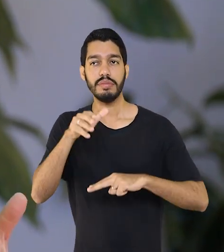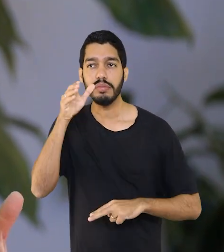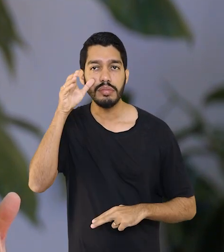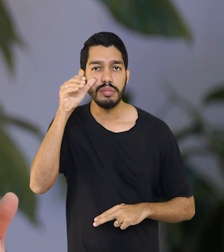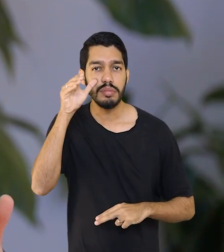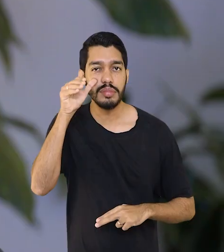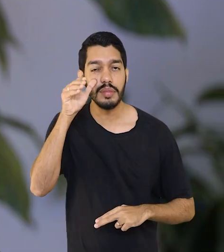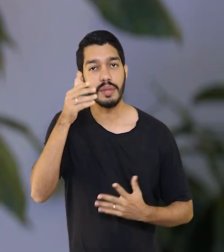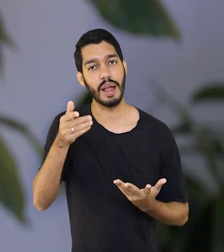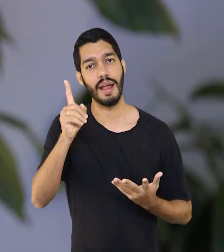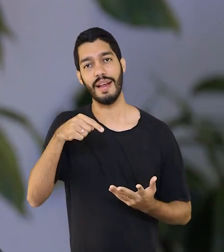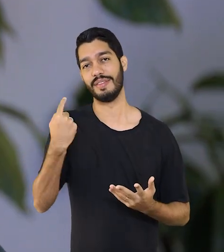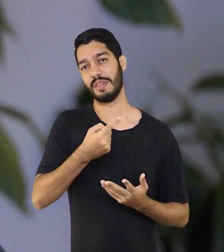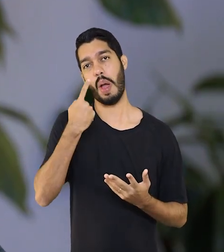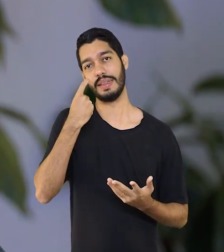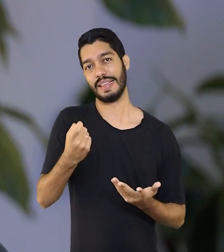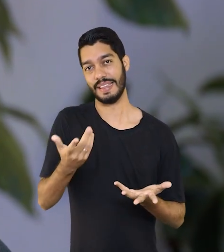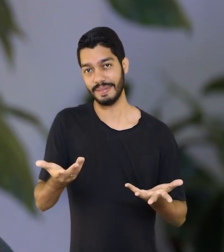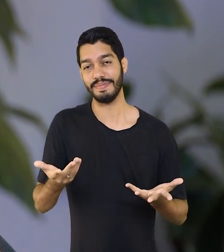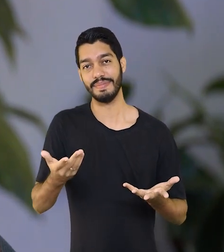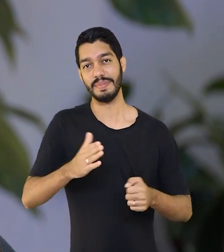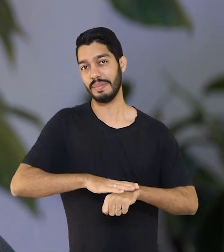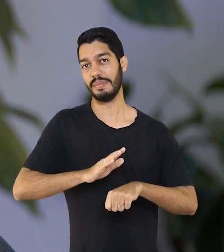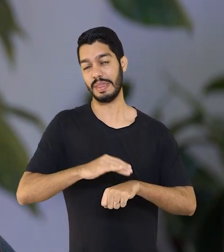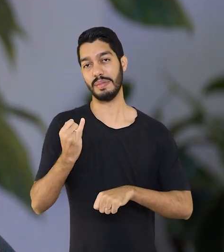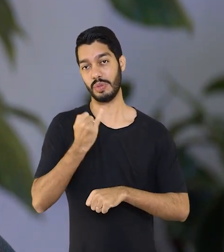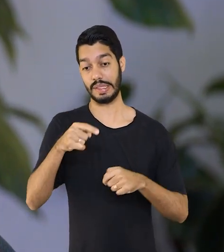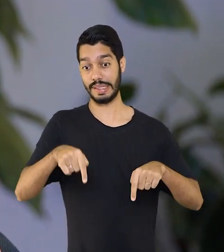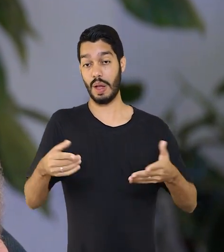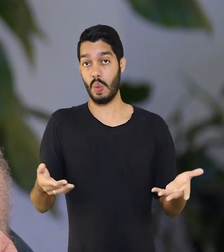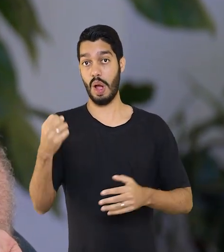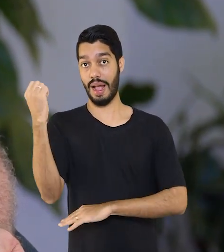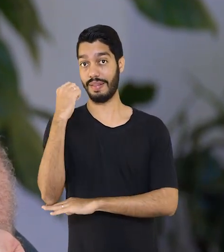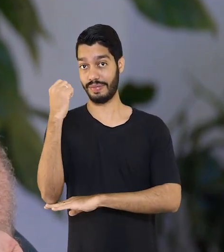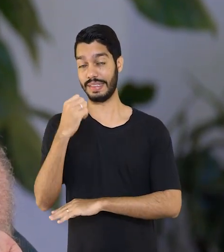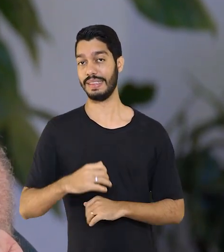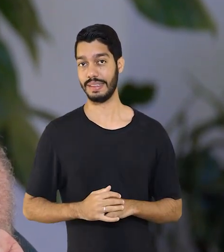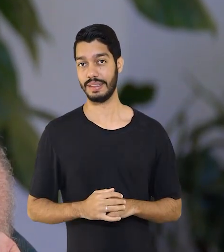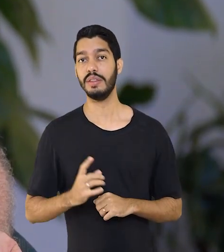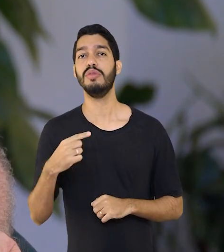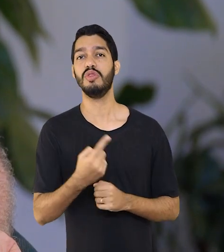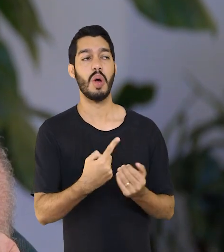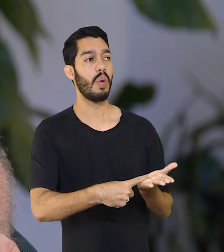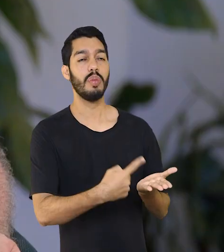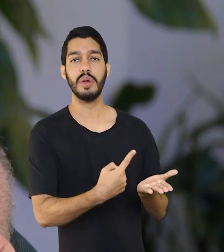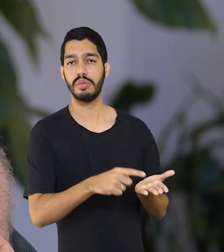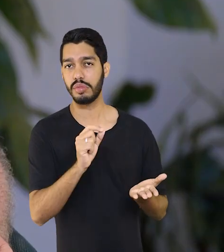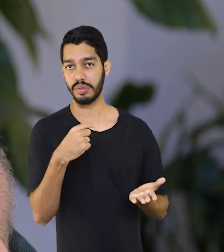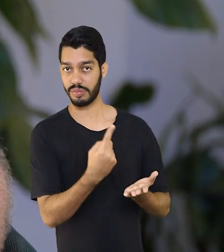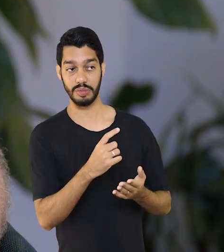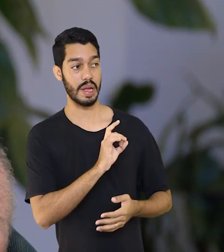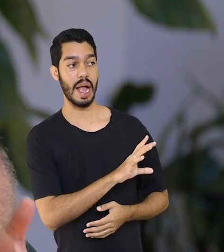é o que nos interessa num momento tão grave da história. A gente combinou uma dinâmica que é que cada um de nós